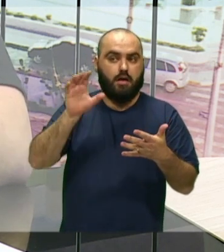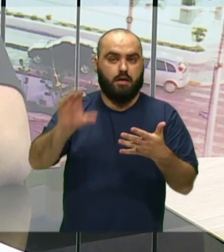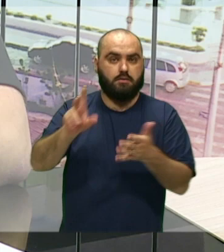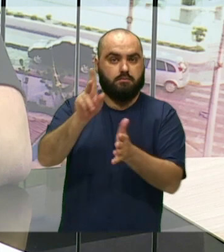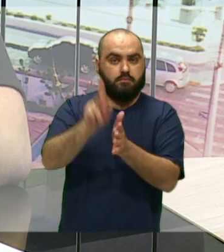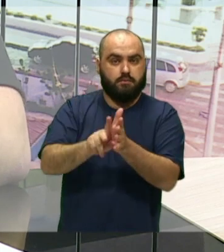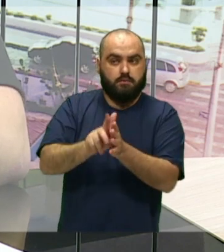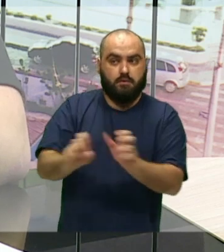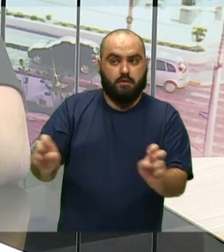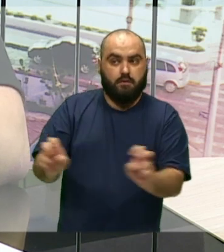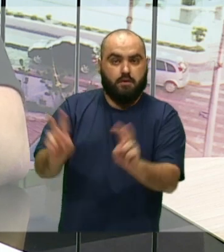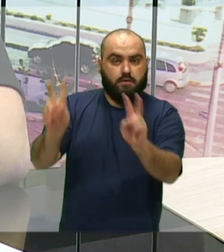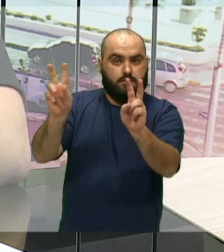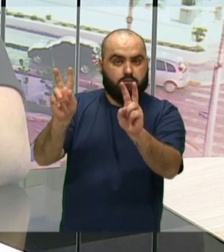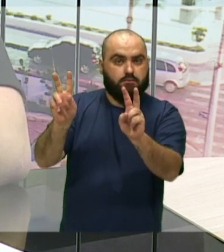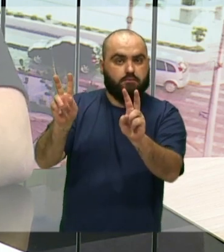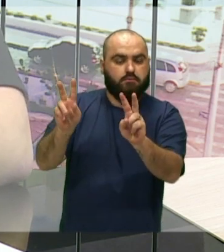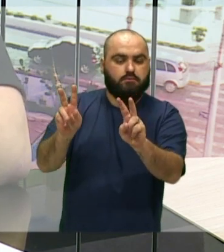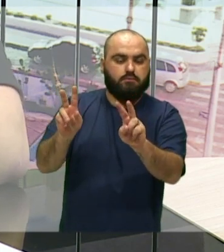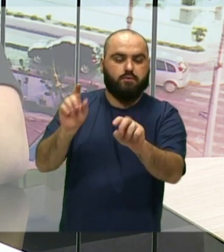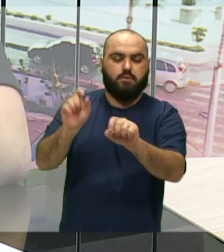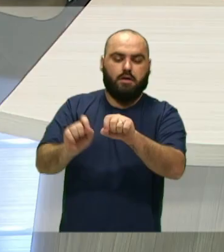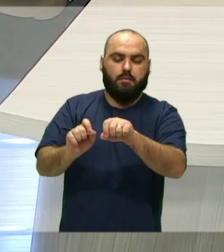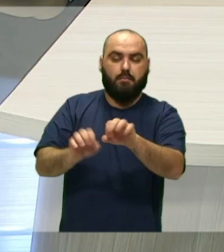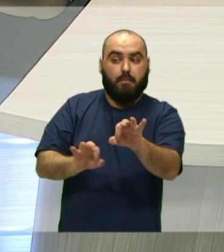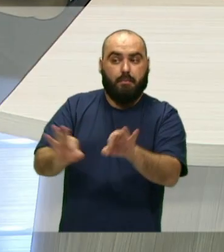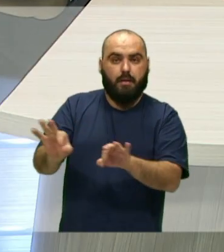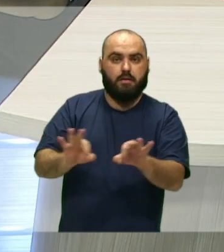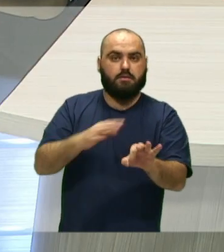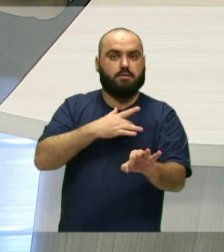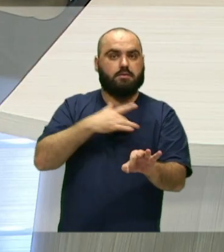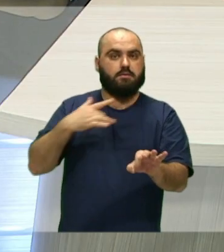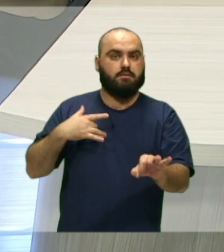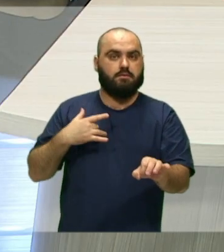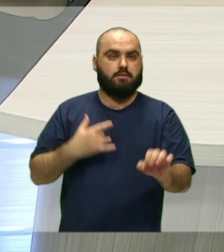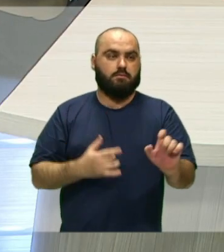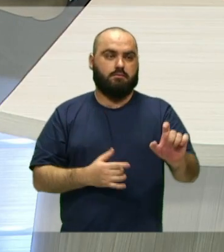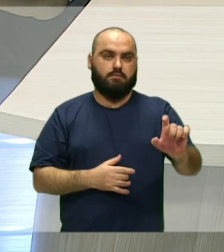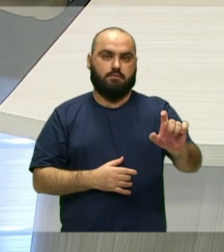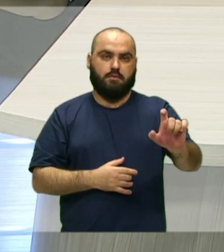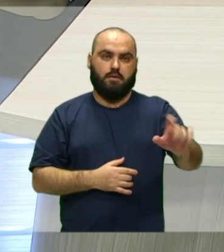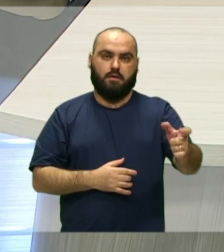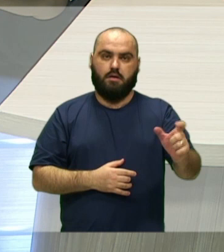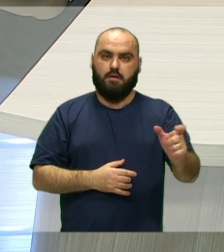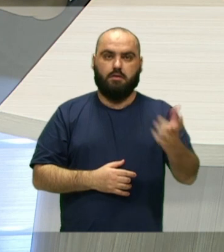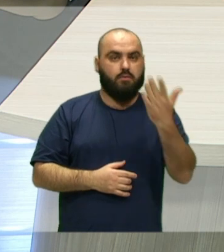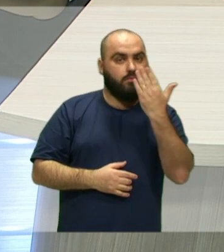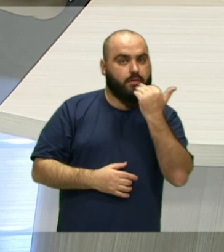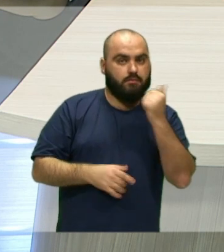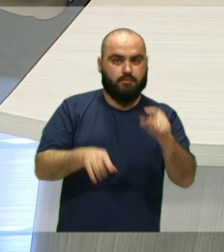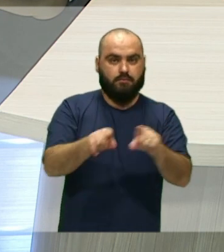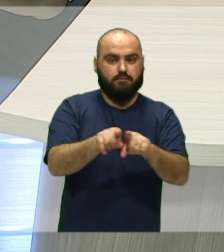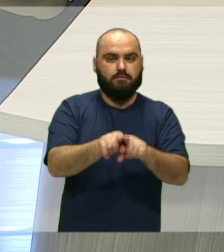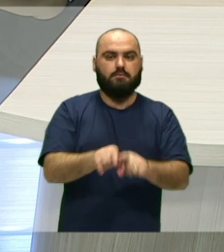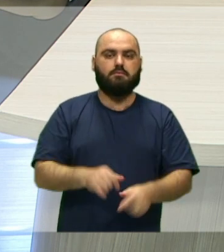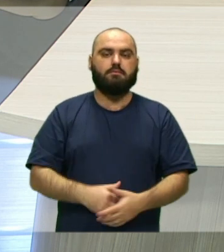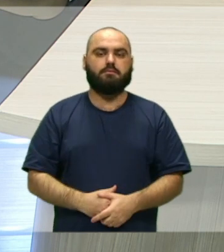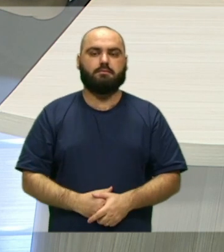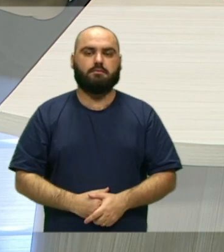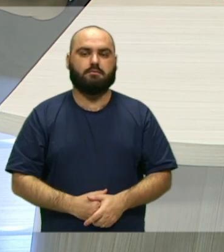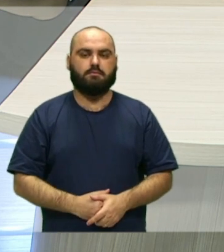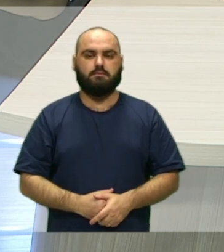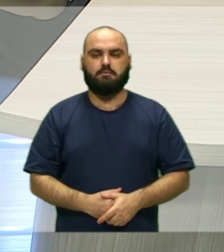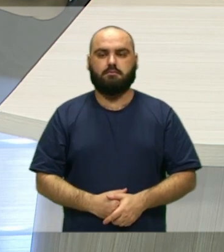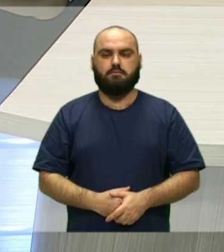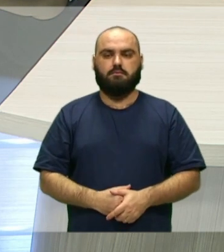de valorização a questão do plano de saúde o vale alimentação que eu tinha falado também comé que são ações que continuam esse ano